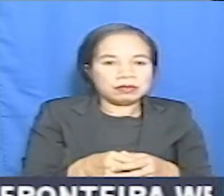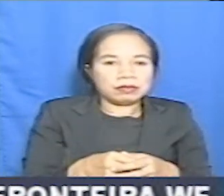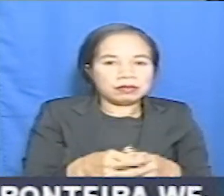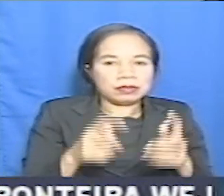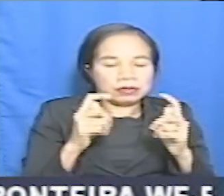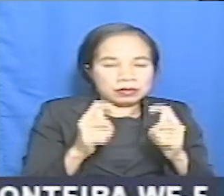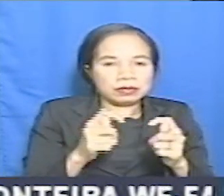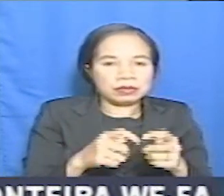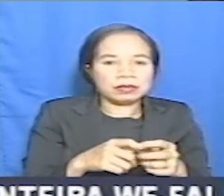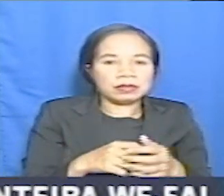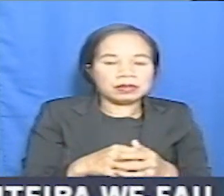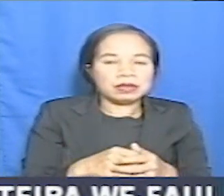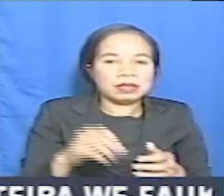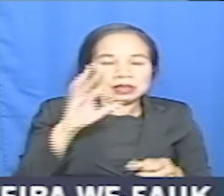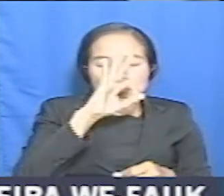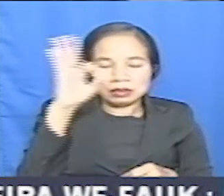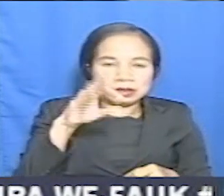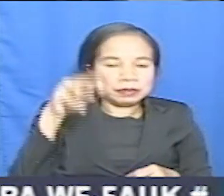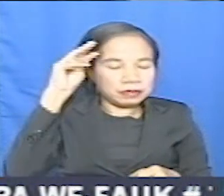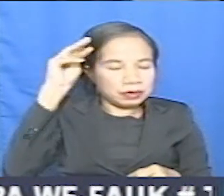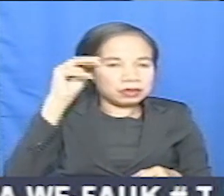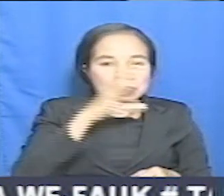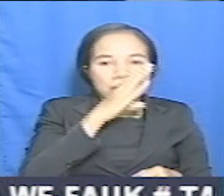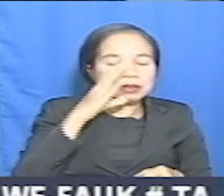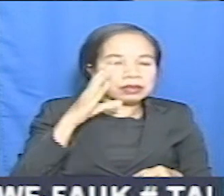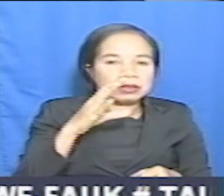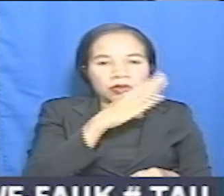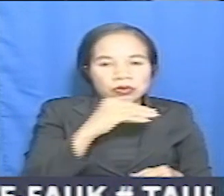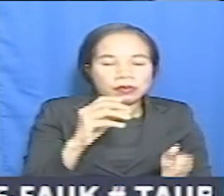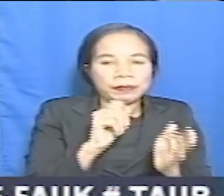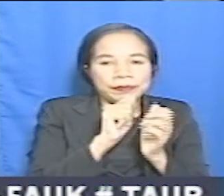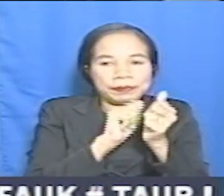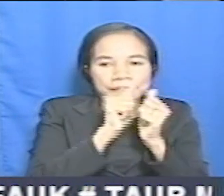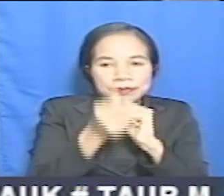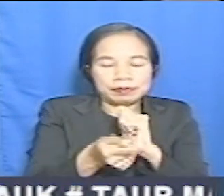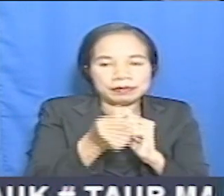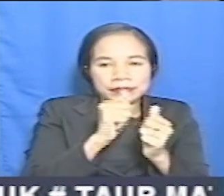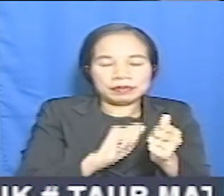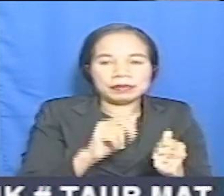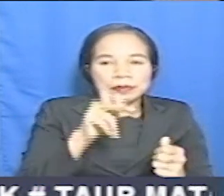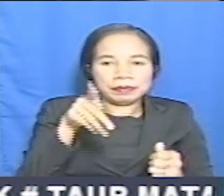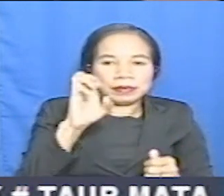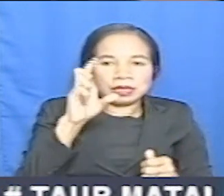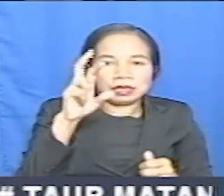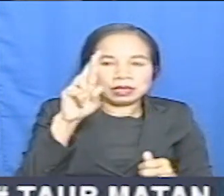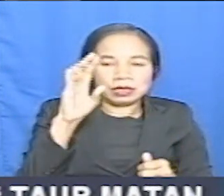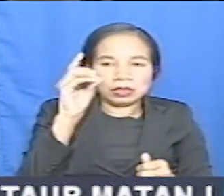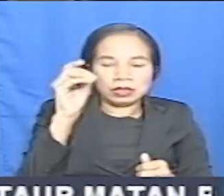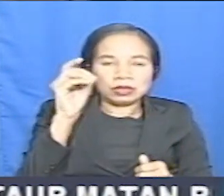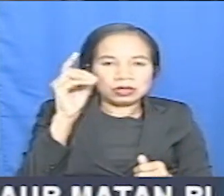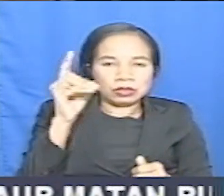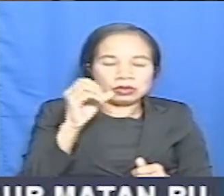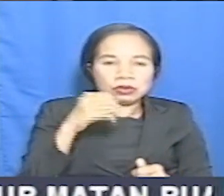suína. África, sexta-feira, Ministro da Agricultura, no Pescas, Pedro dos Reis Hateten, programa